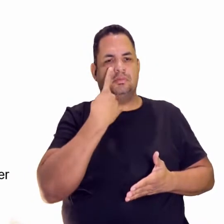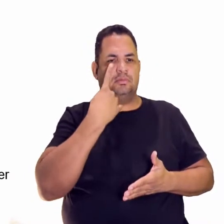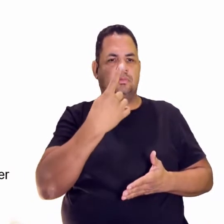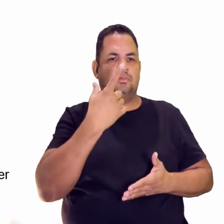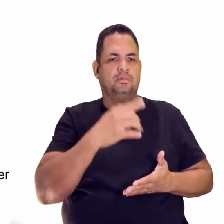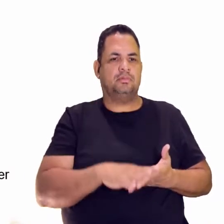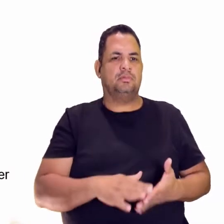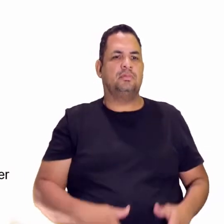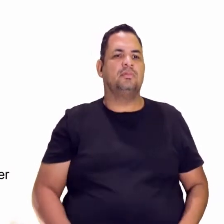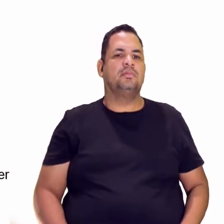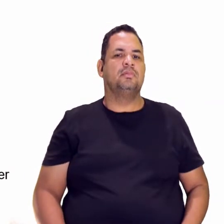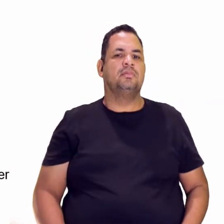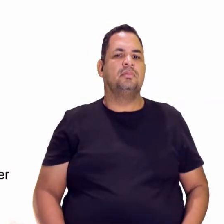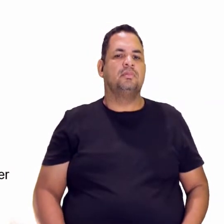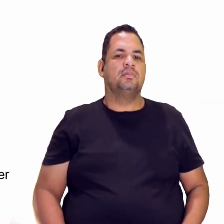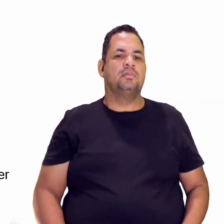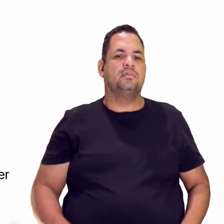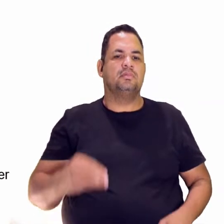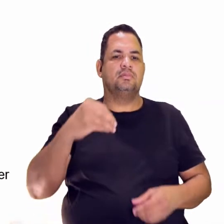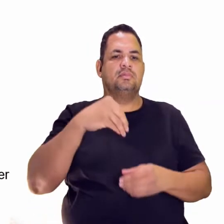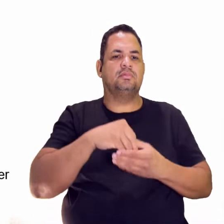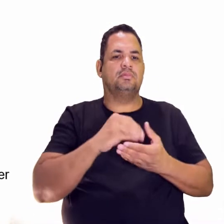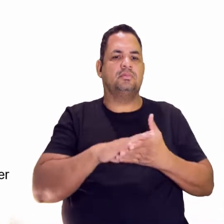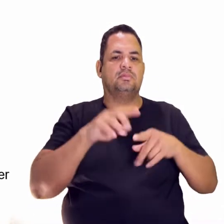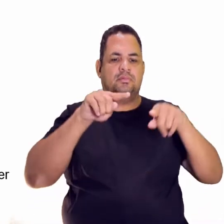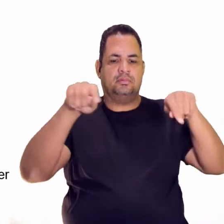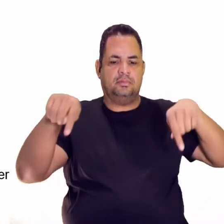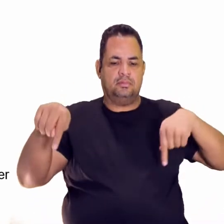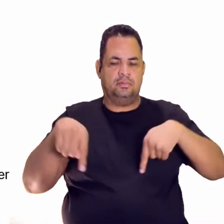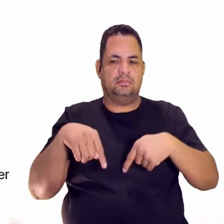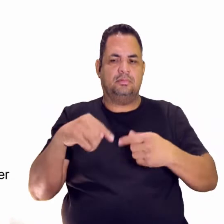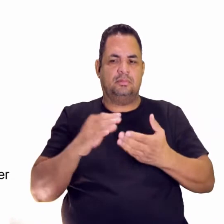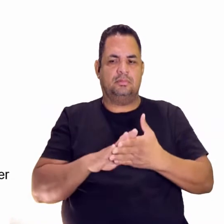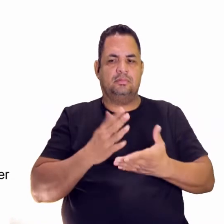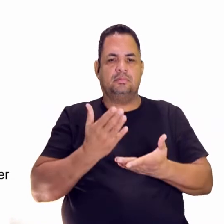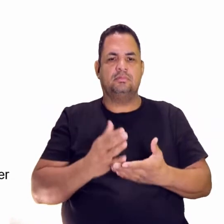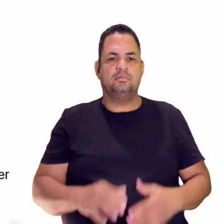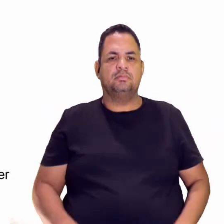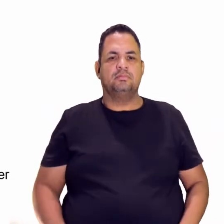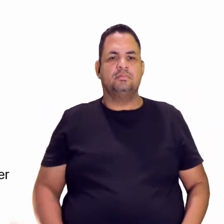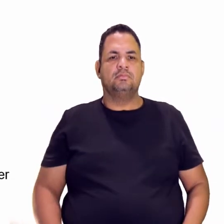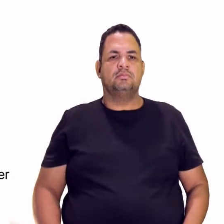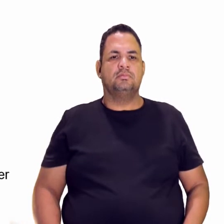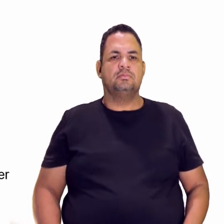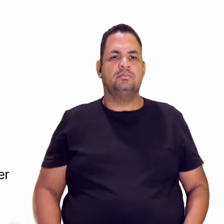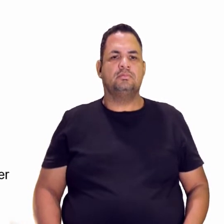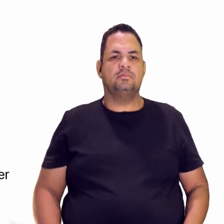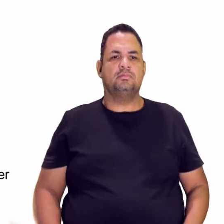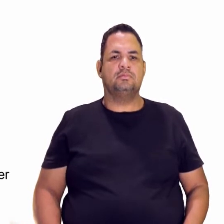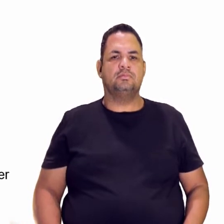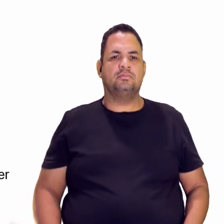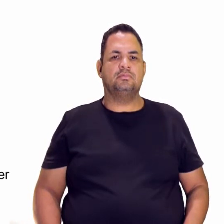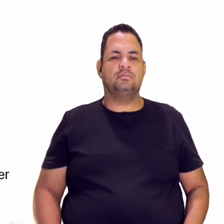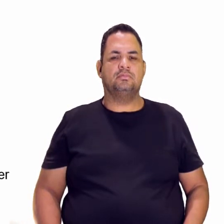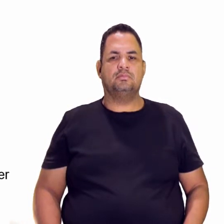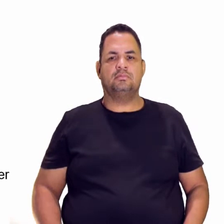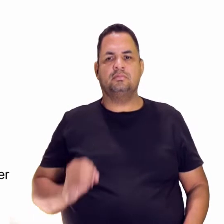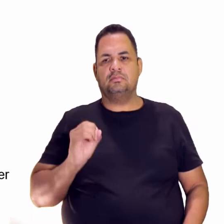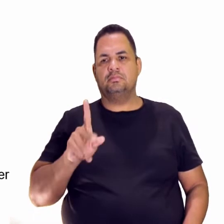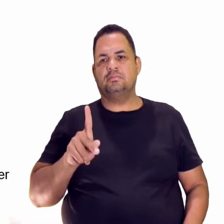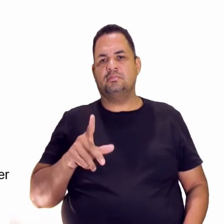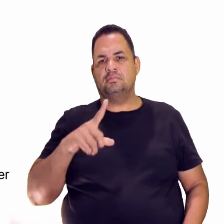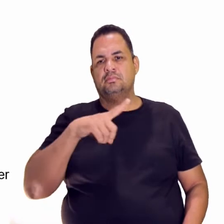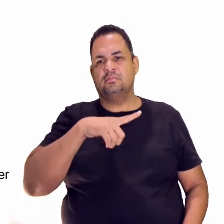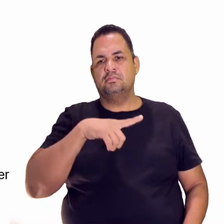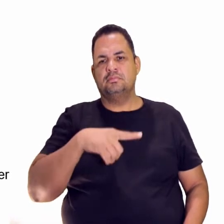fazendo dentro de uma sala cheia de obras, de quadros, de obras de arte? Era uma intervenção também, ok?